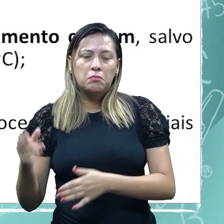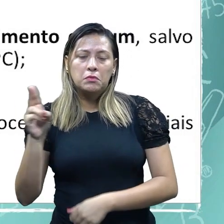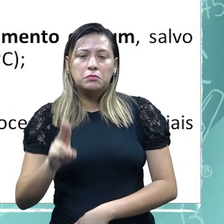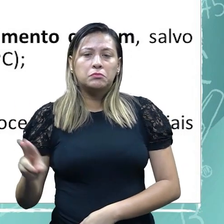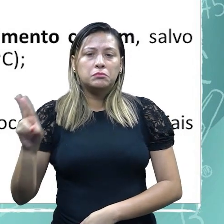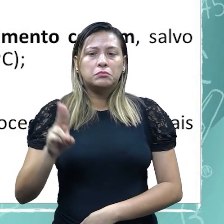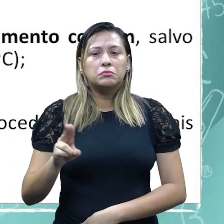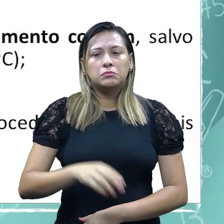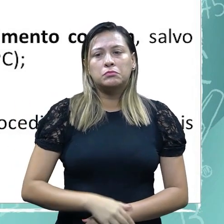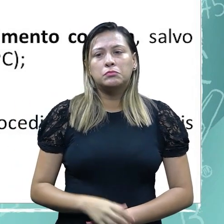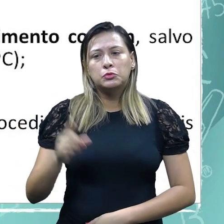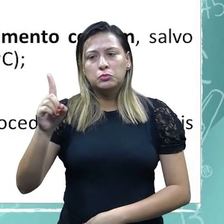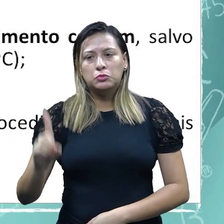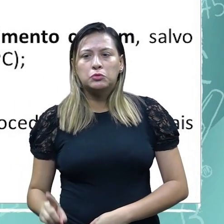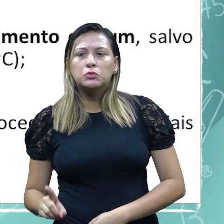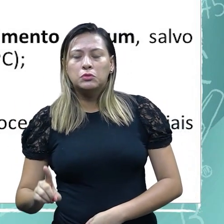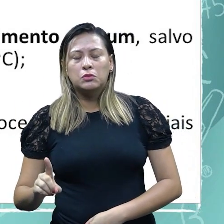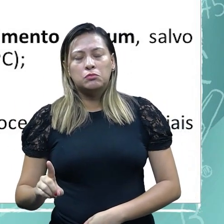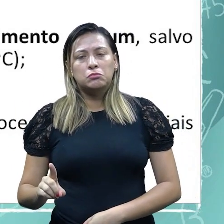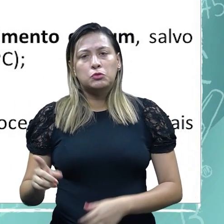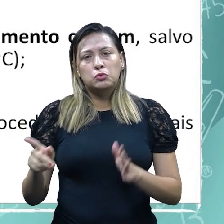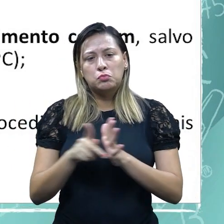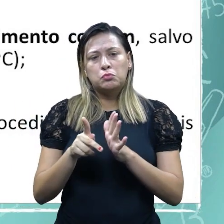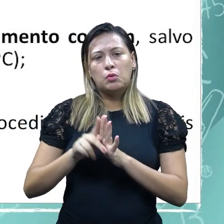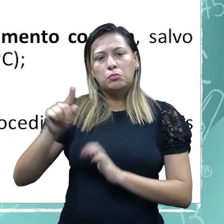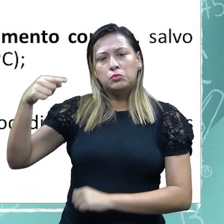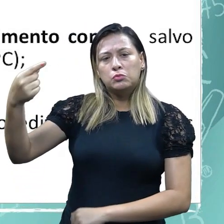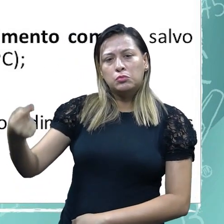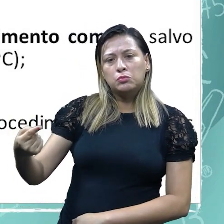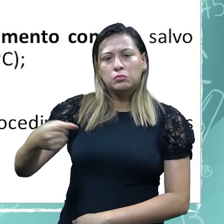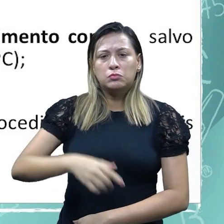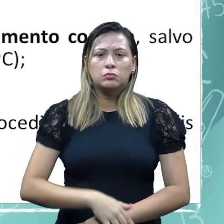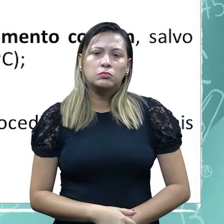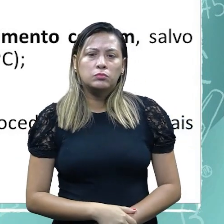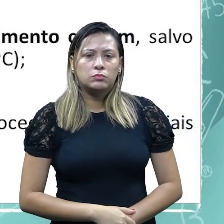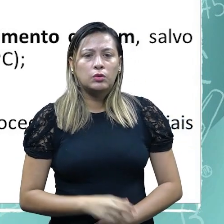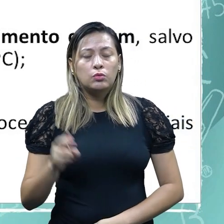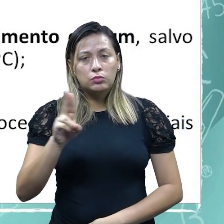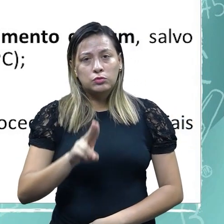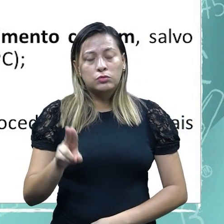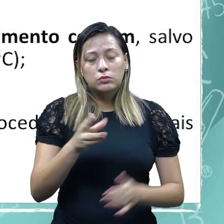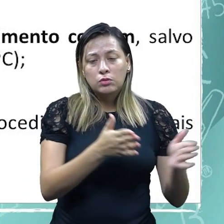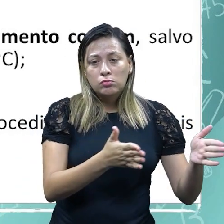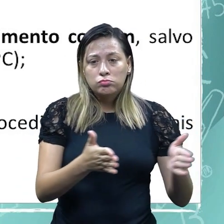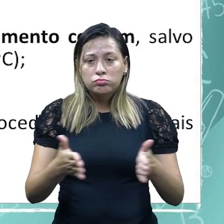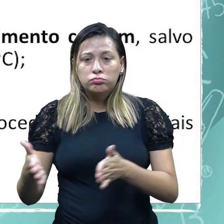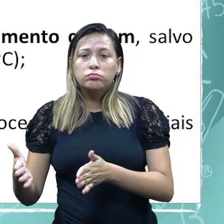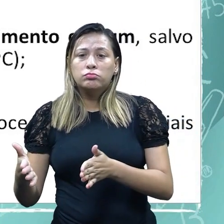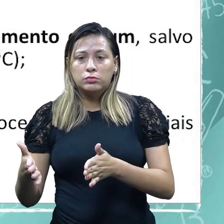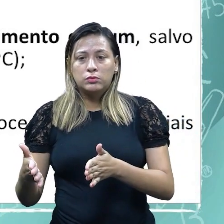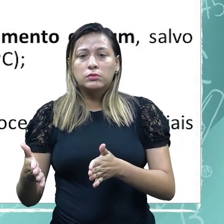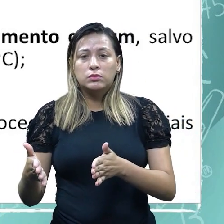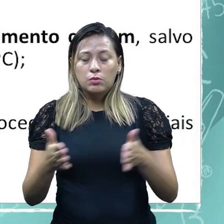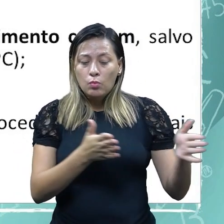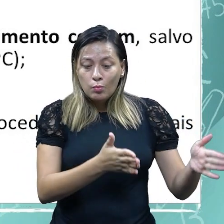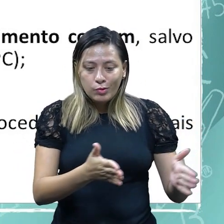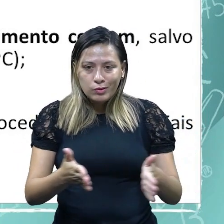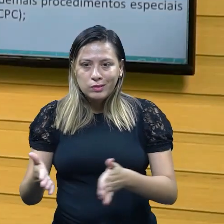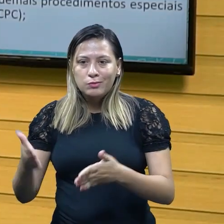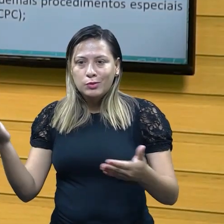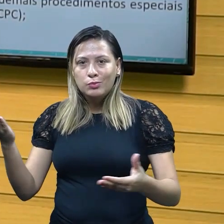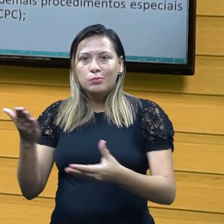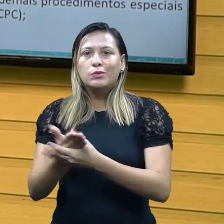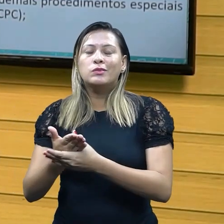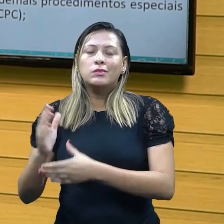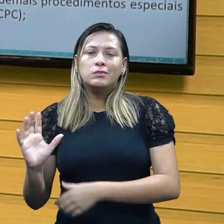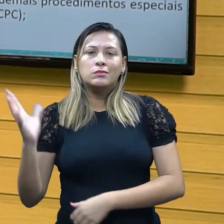um direito em face de uma outra, ou, em outras palavras, por meio do procedimento que o processo se desenvolve. Então, tá.